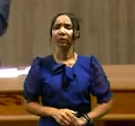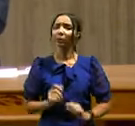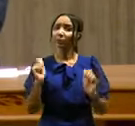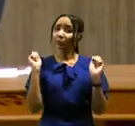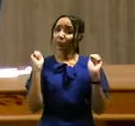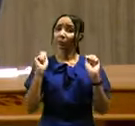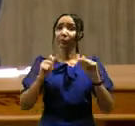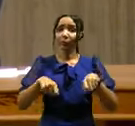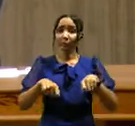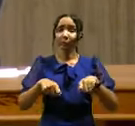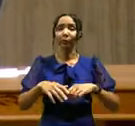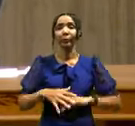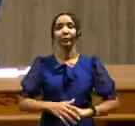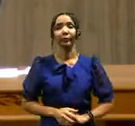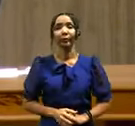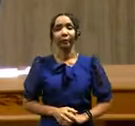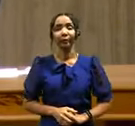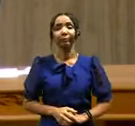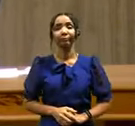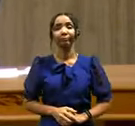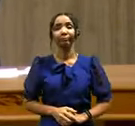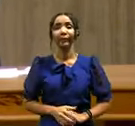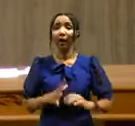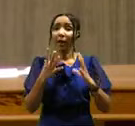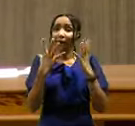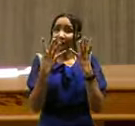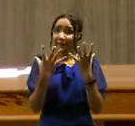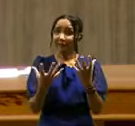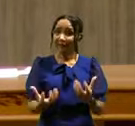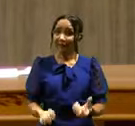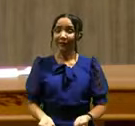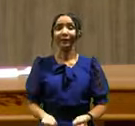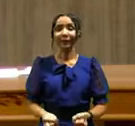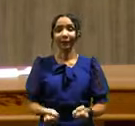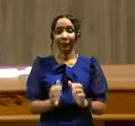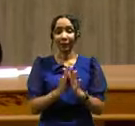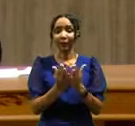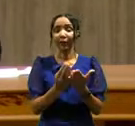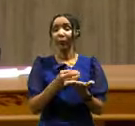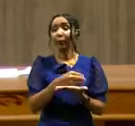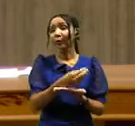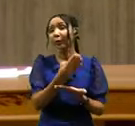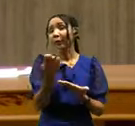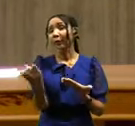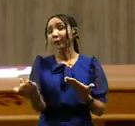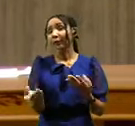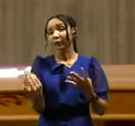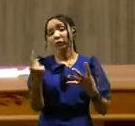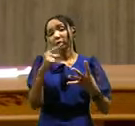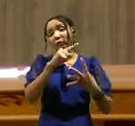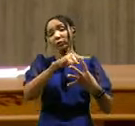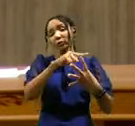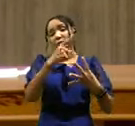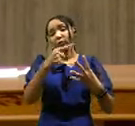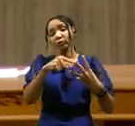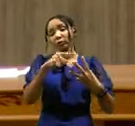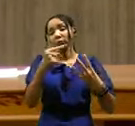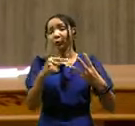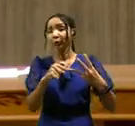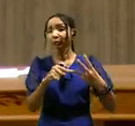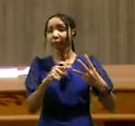dessas três maneiras e quem recebe a terra crestada não dá